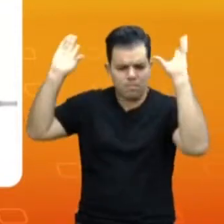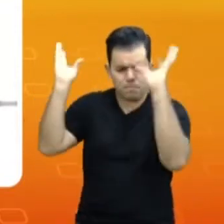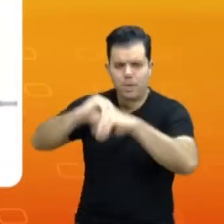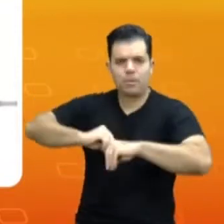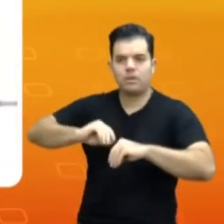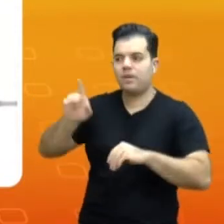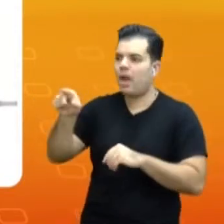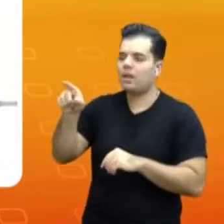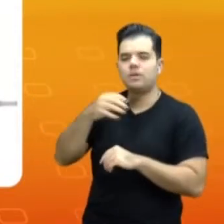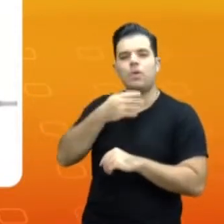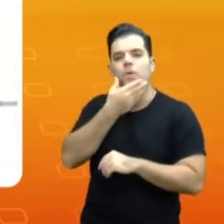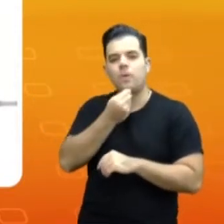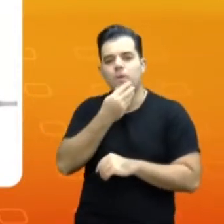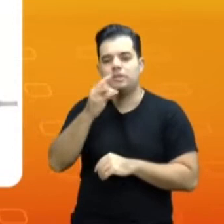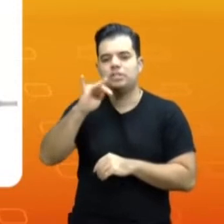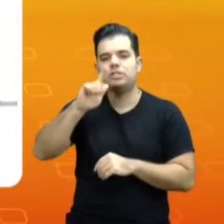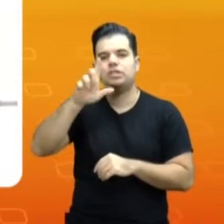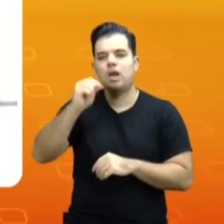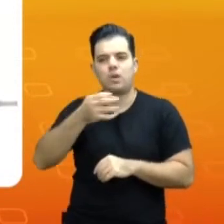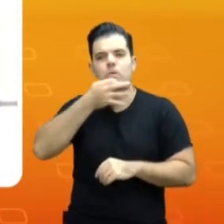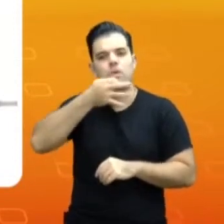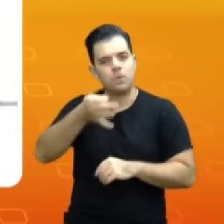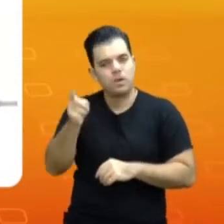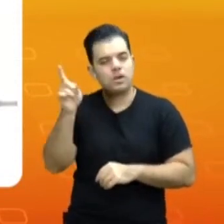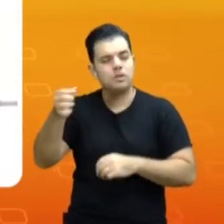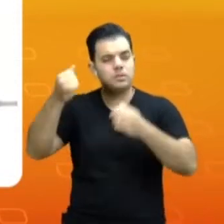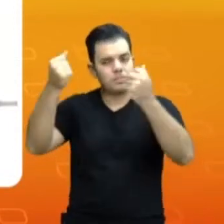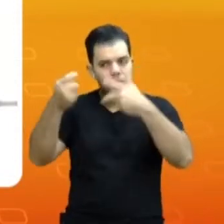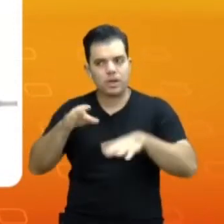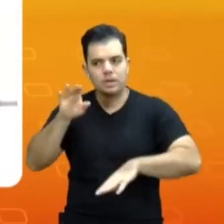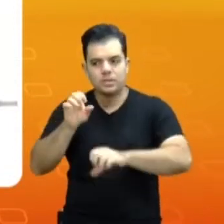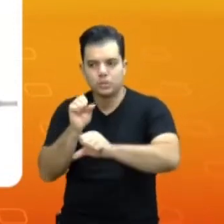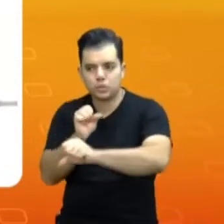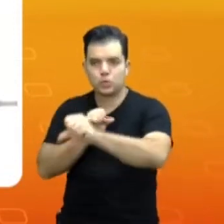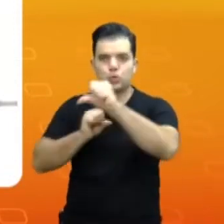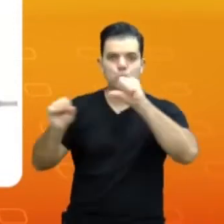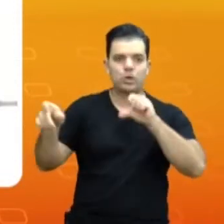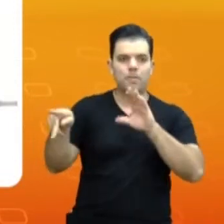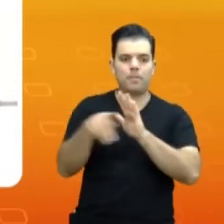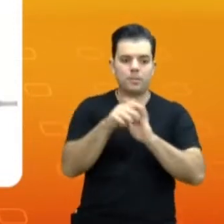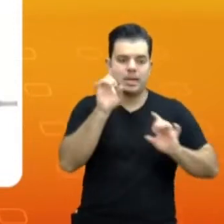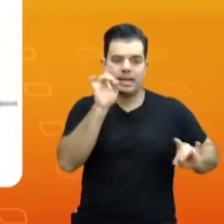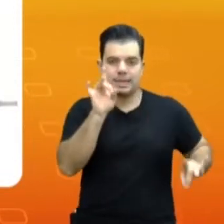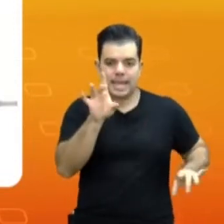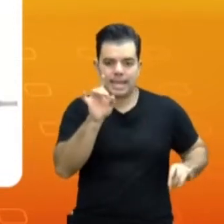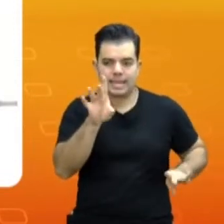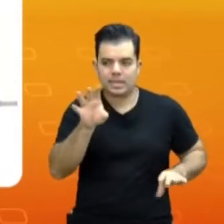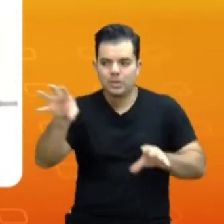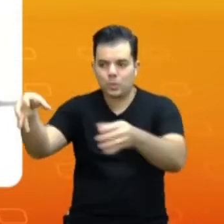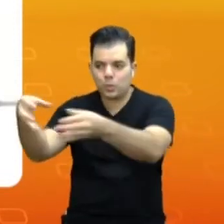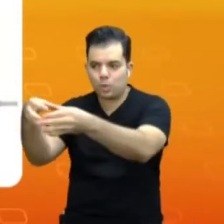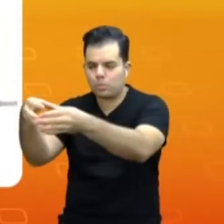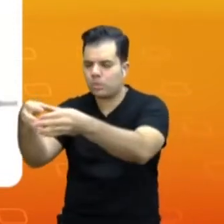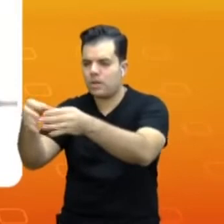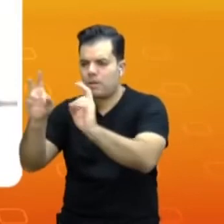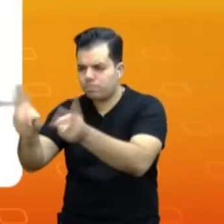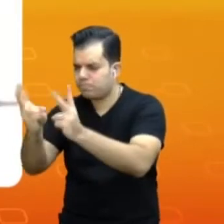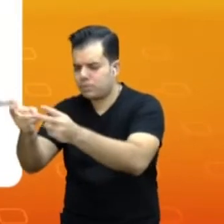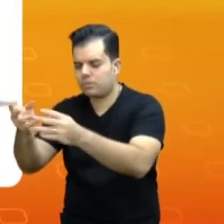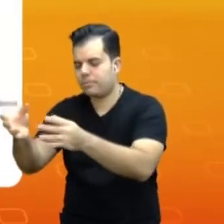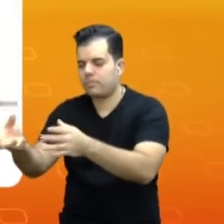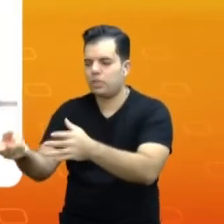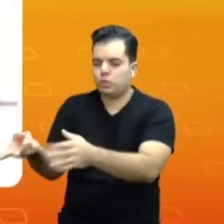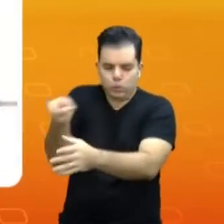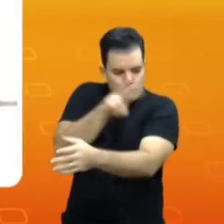assim, uma transferência, de repente, de papel, que antes era da técnica para a produção, ela gera